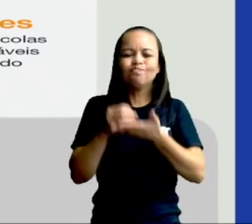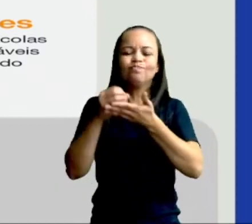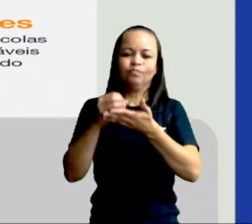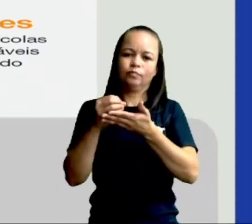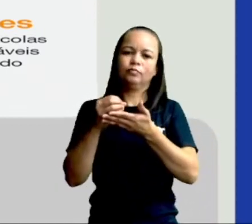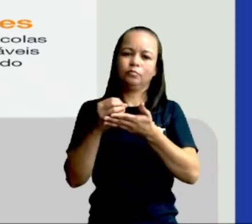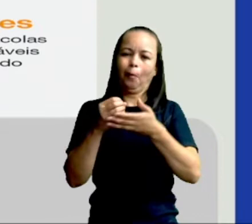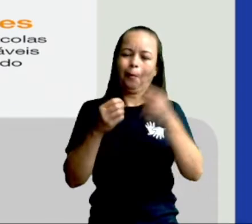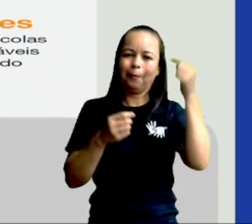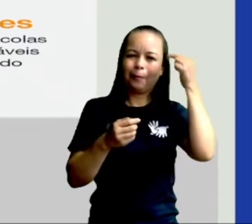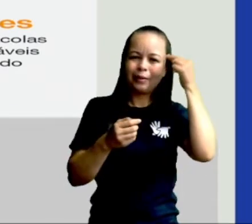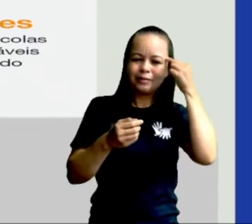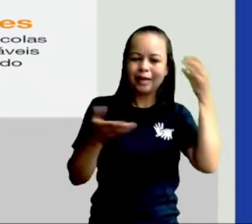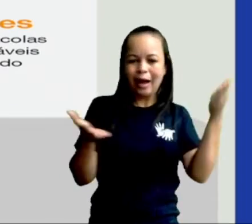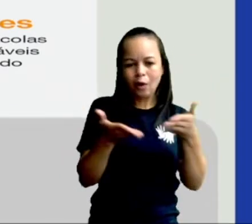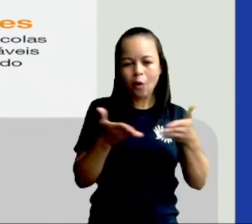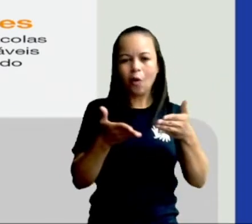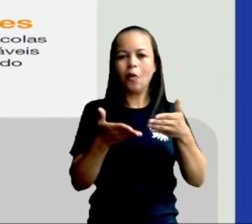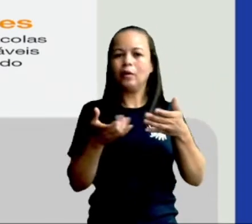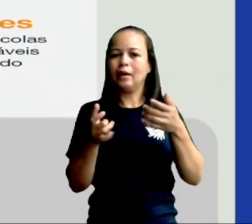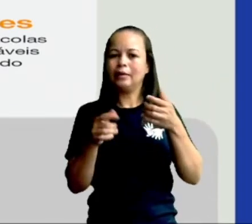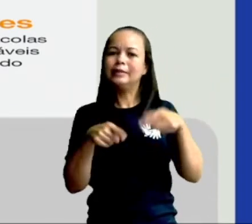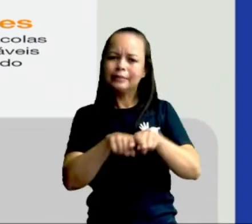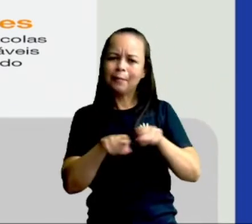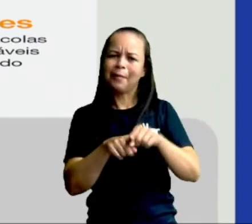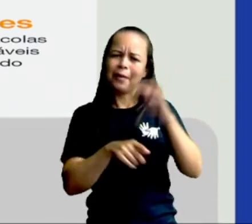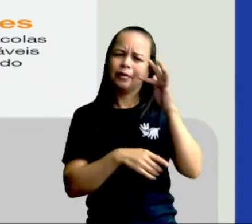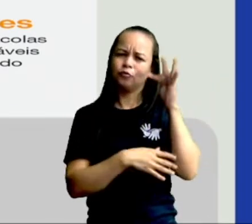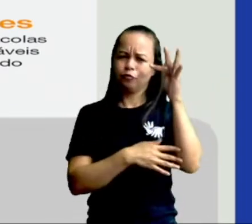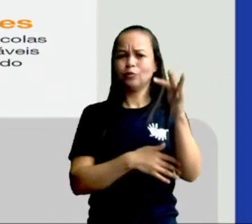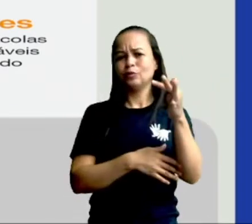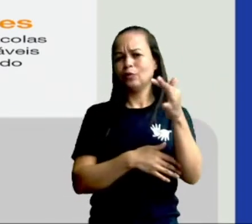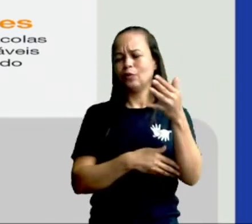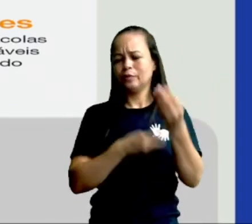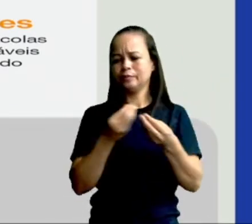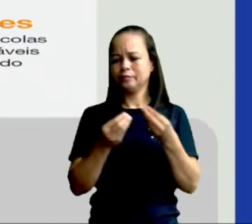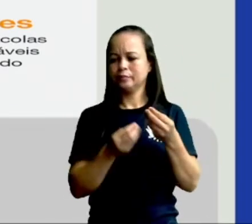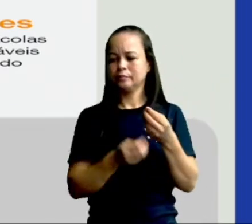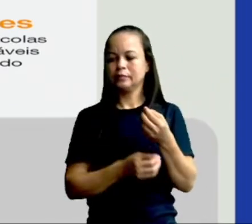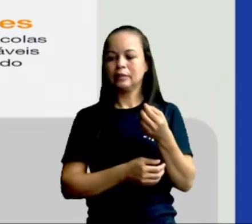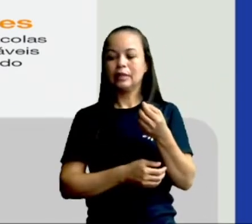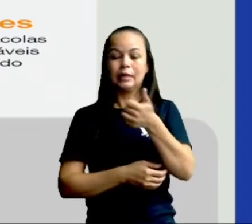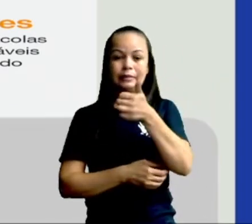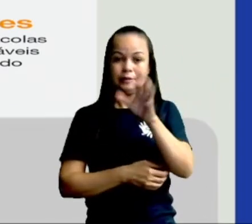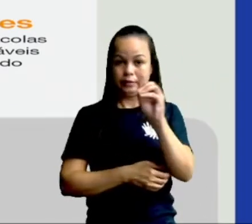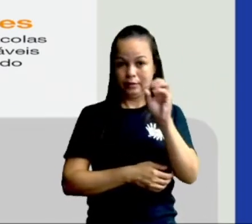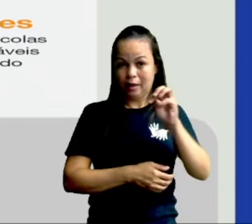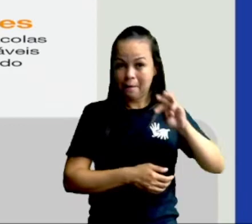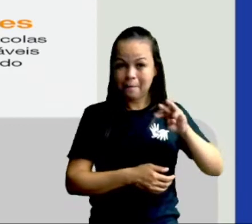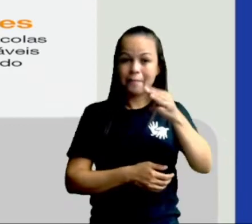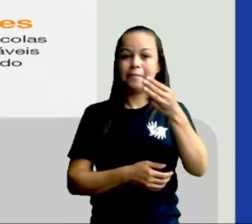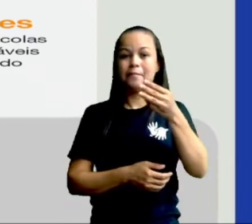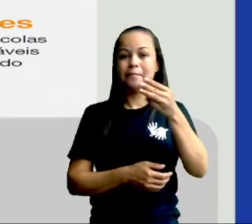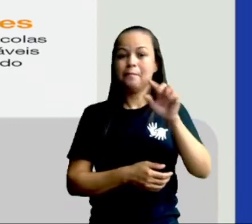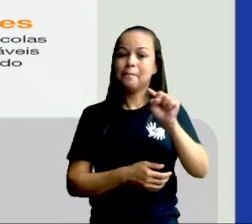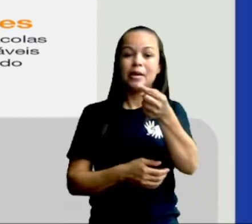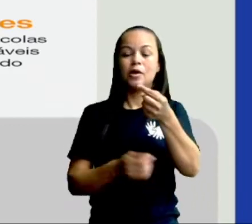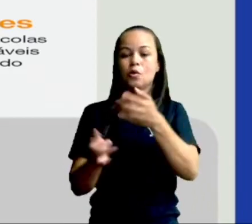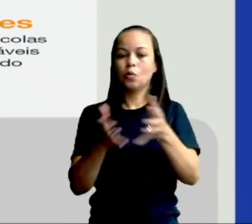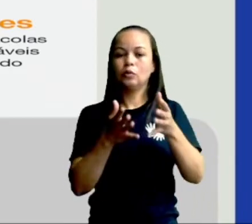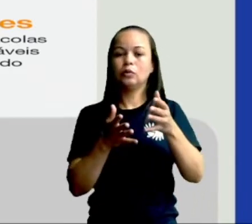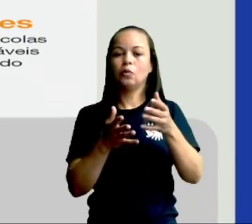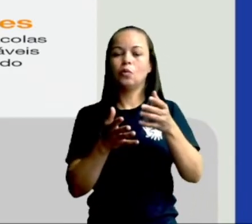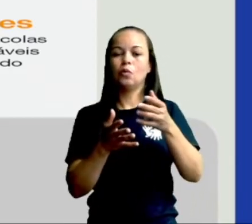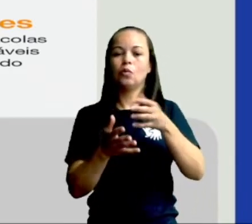só no agora, no hoje, mas pensar também no amanhã. Ó, 100 mil é o número de animais